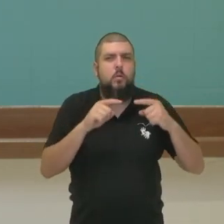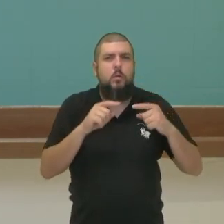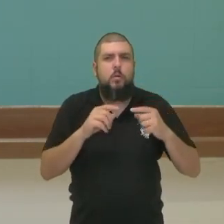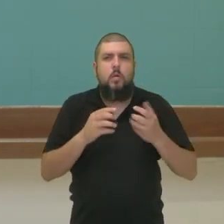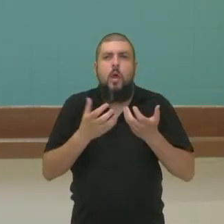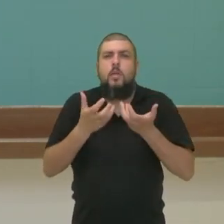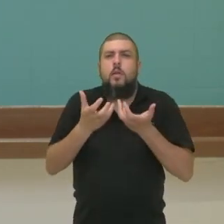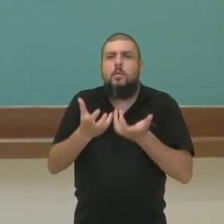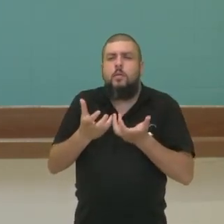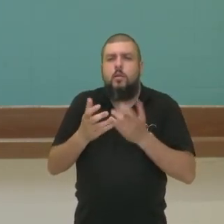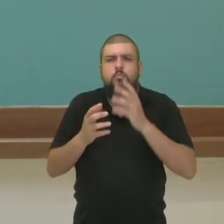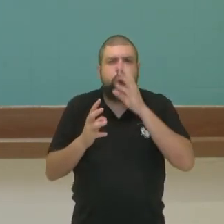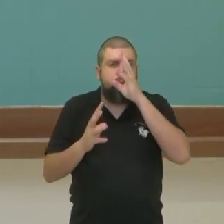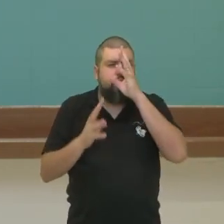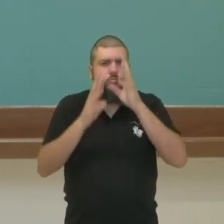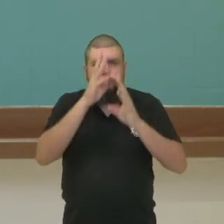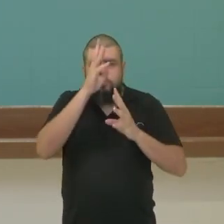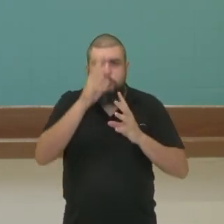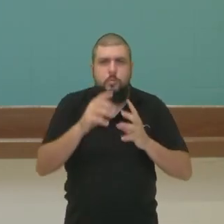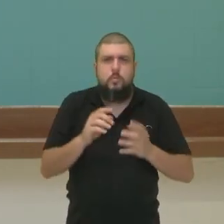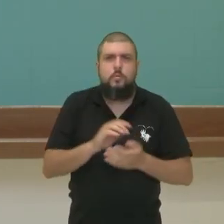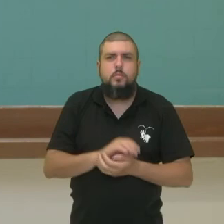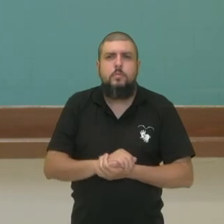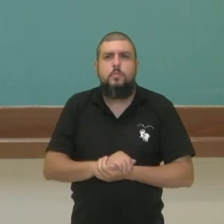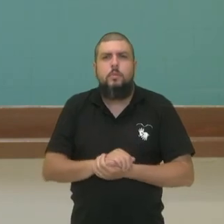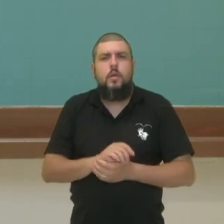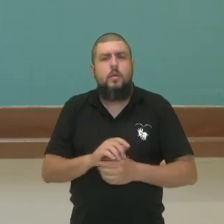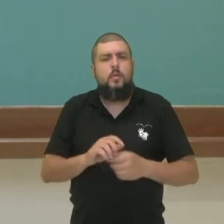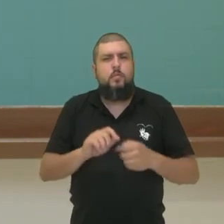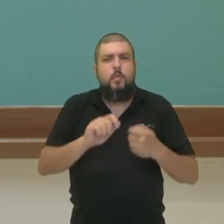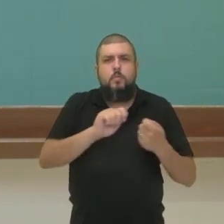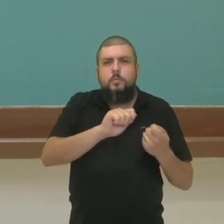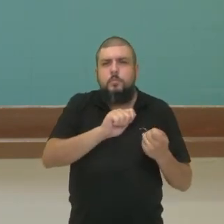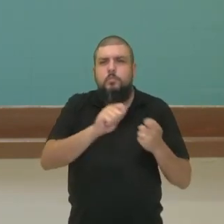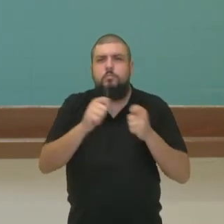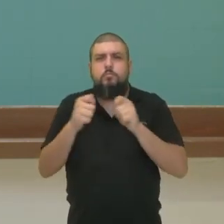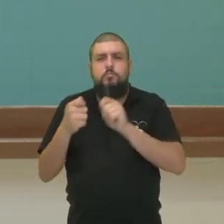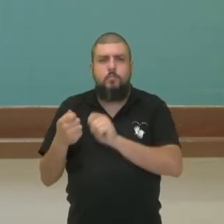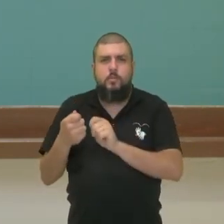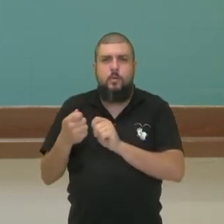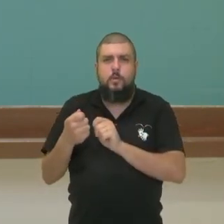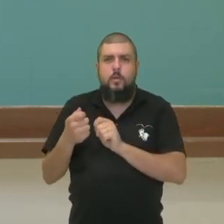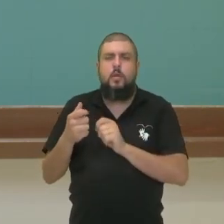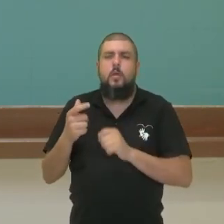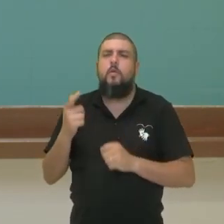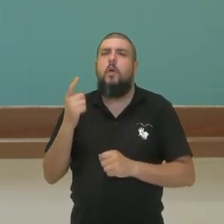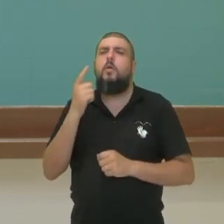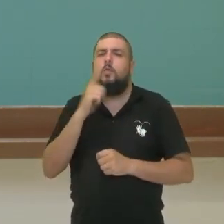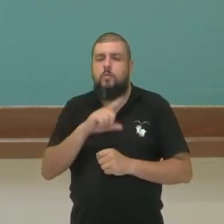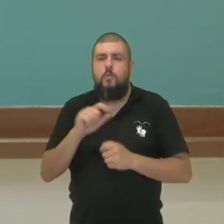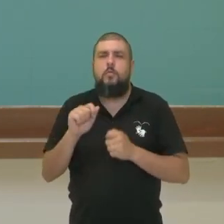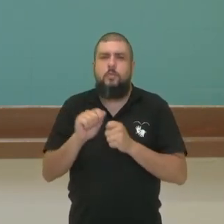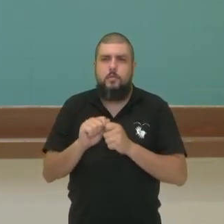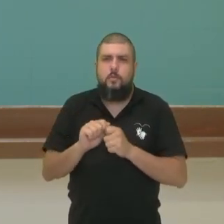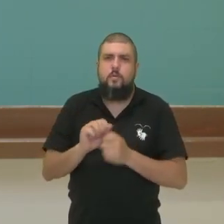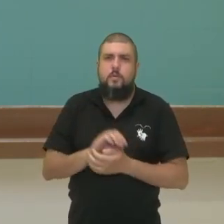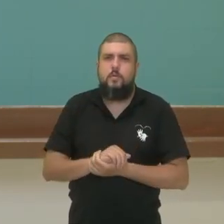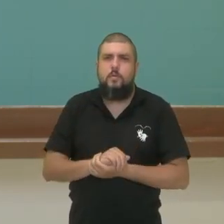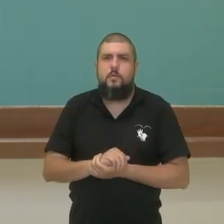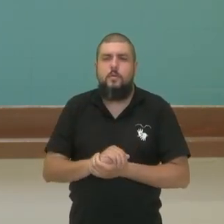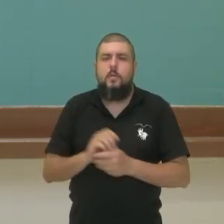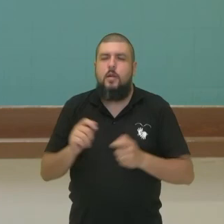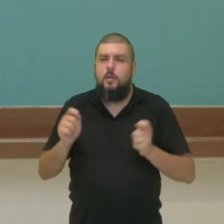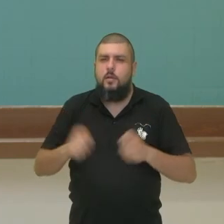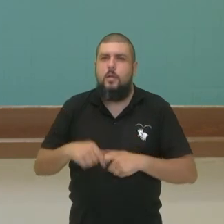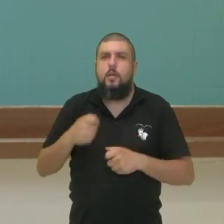quer trabalhar com algum assunto, enfim, qualquer temática, você consegue fazer a paródia. A paródia é